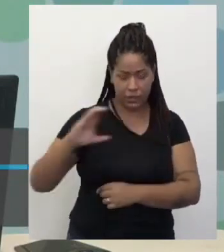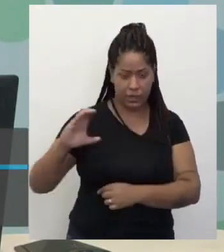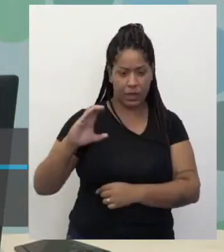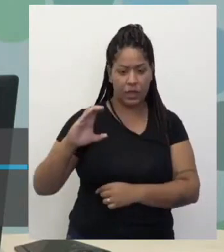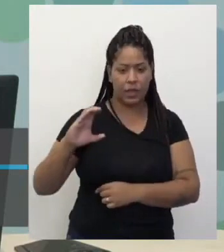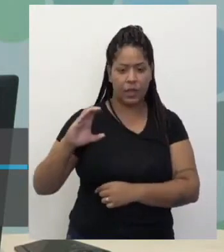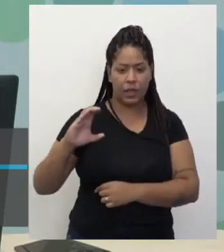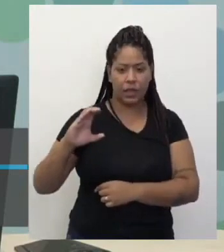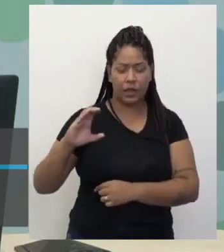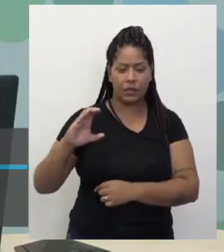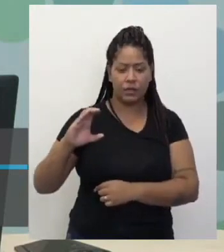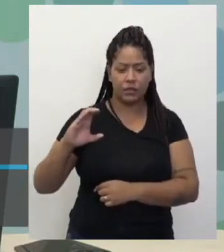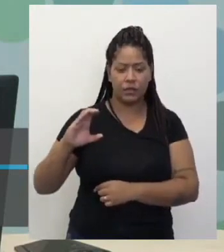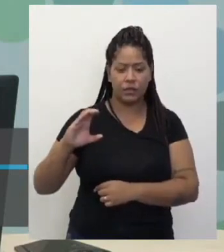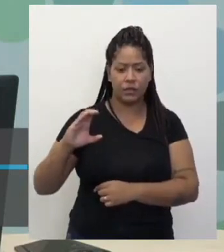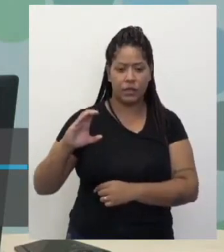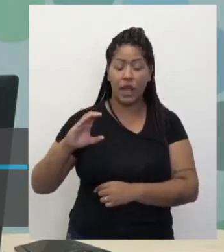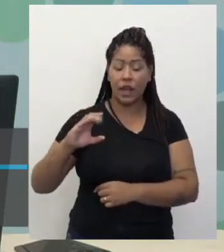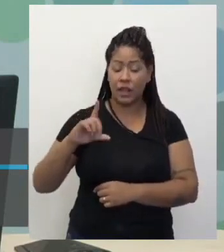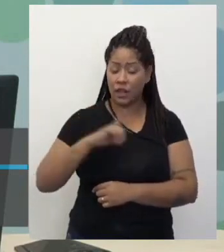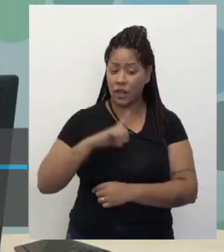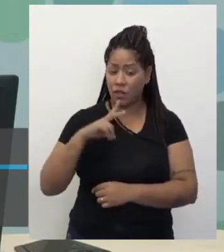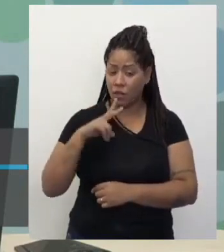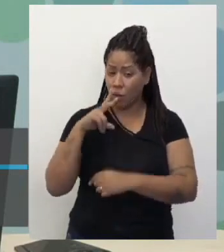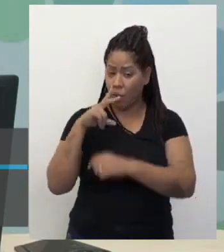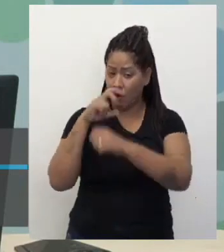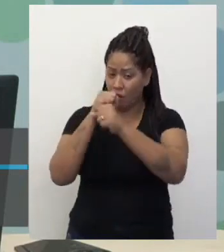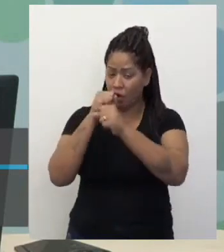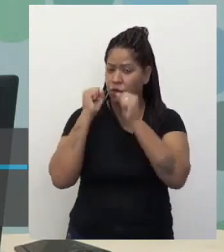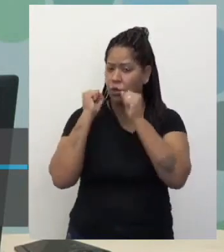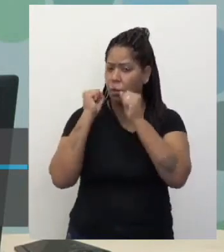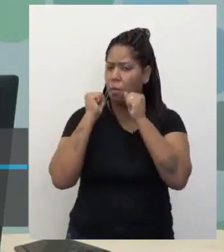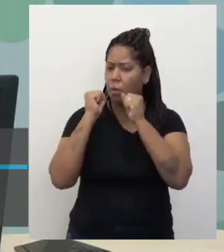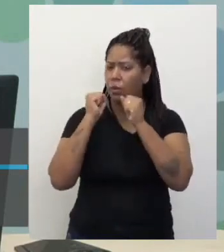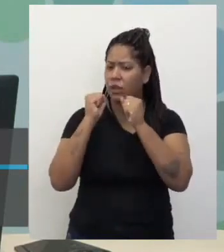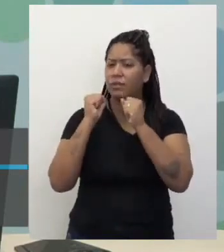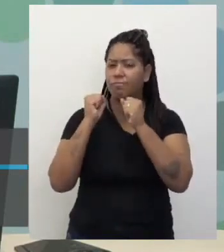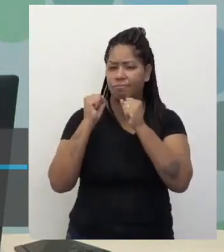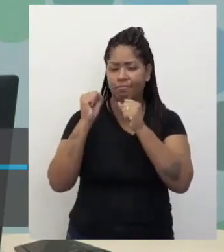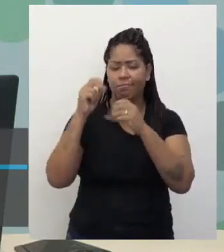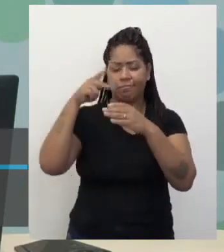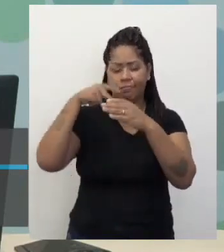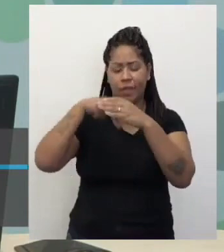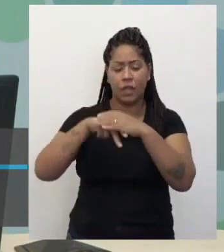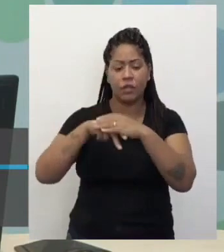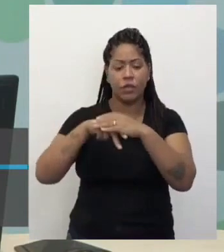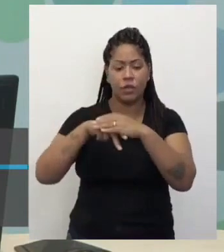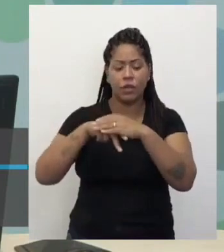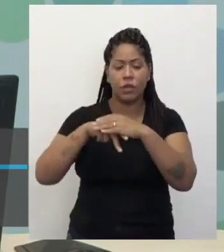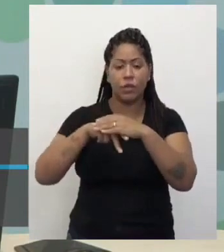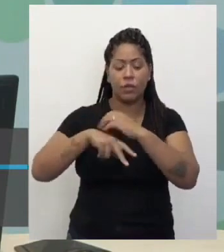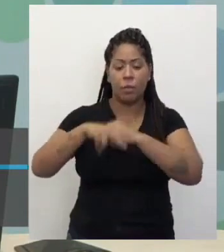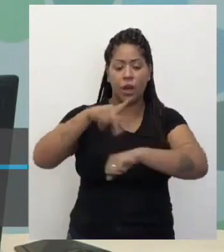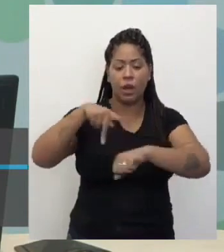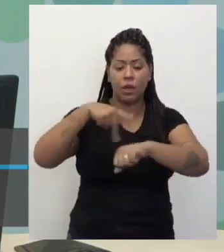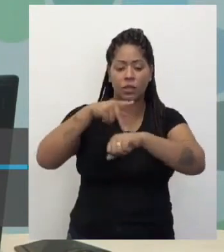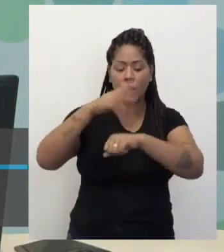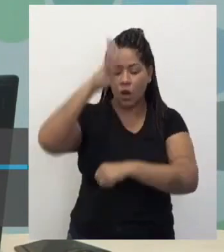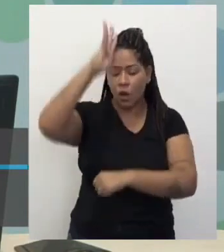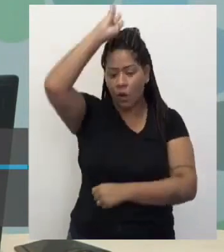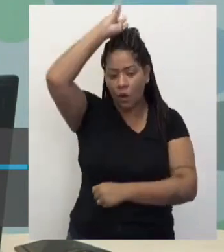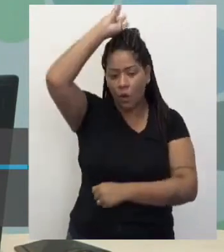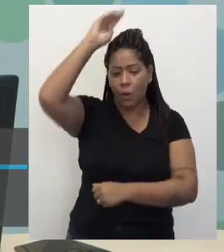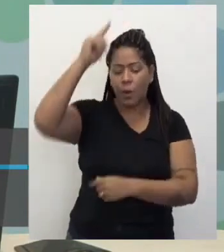determinado vazio de poder que ficou com o fim do Império Romano, né? Então, onde não existiam mais o poder